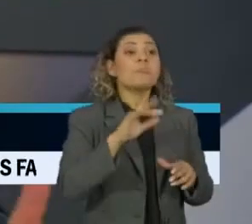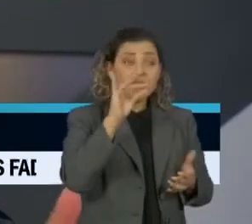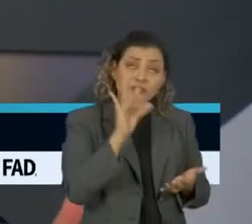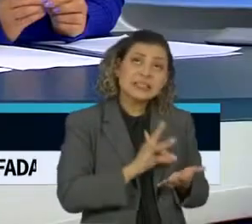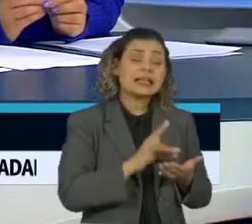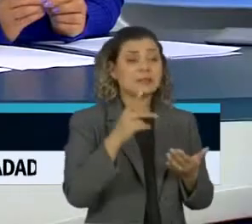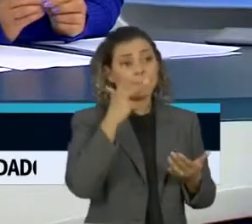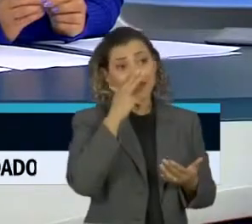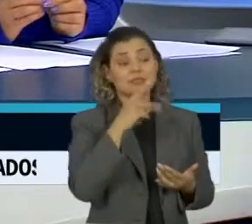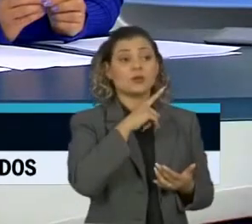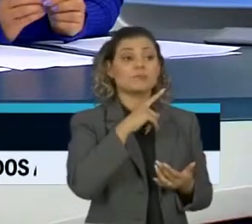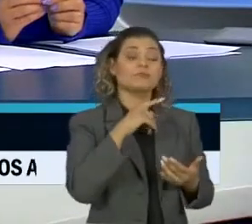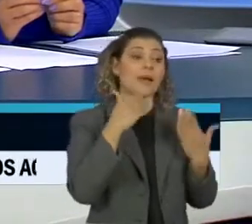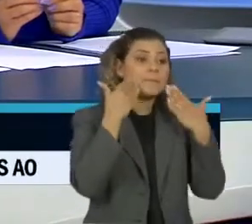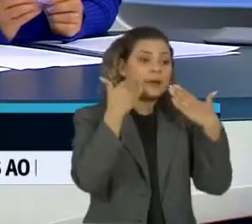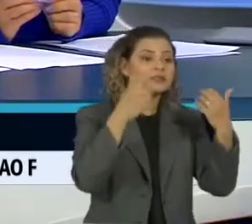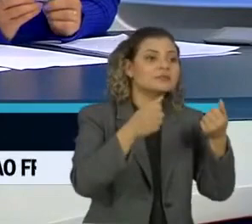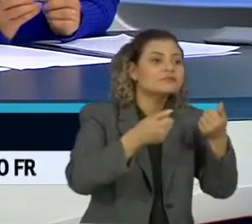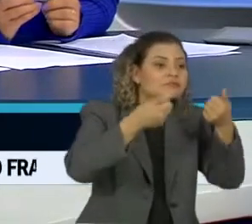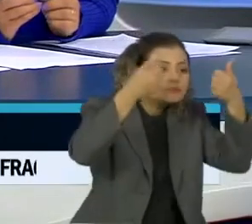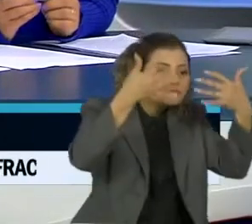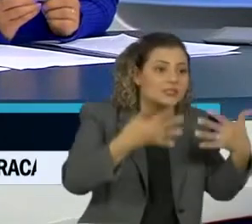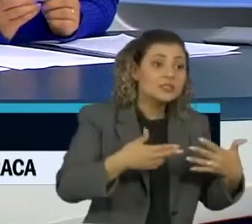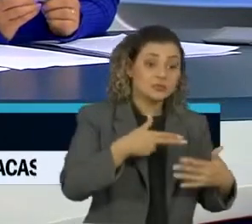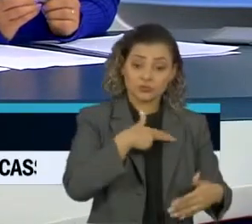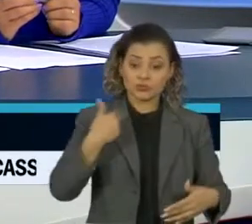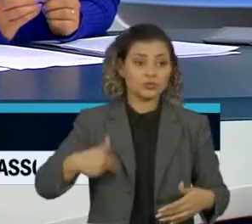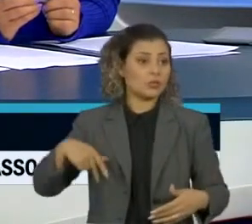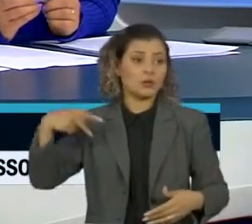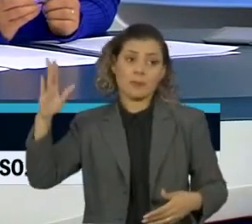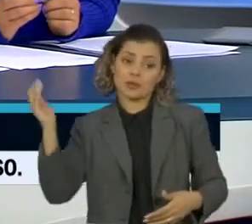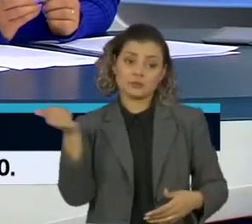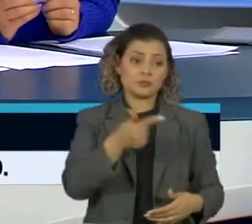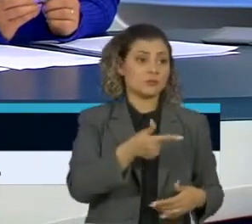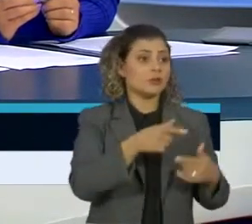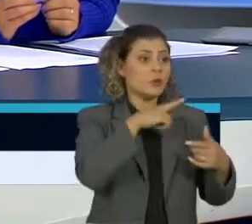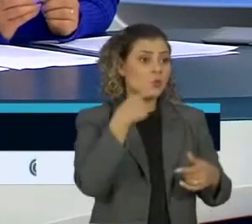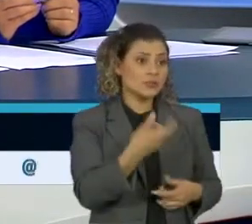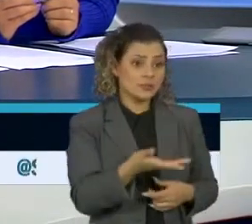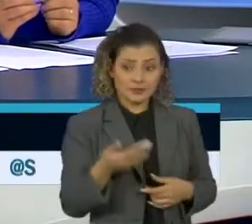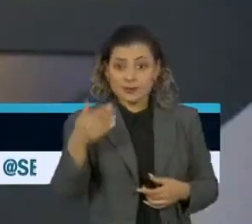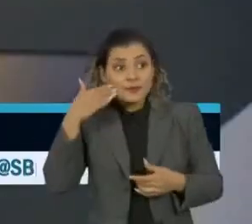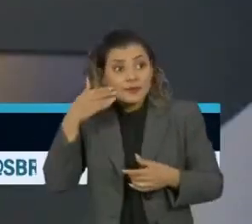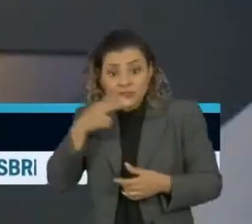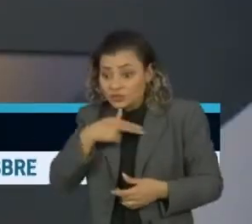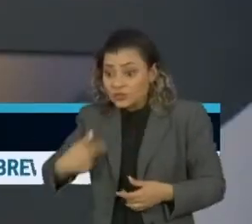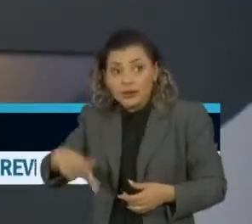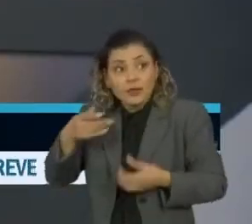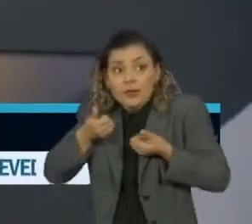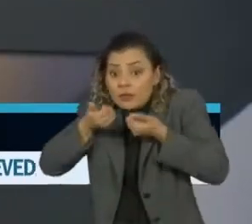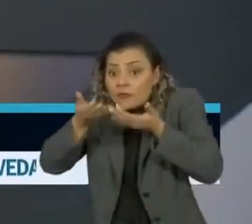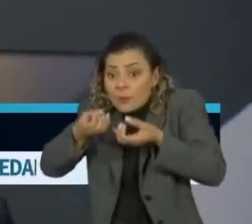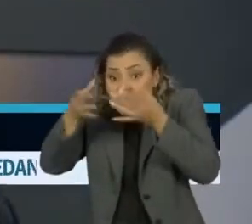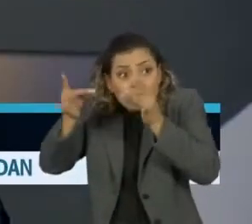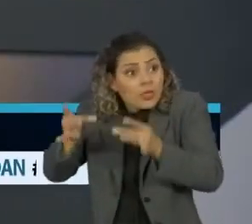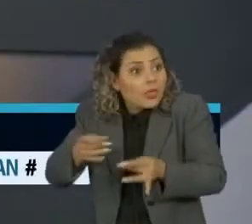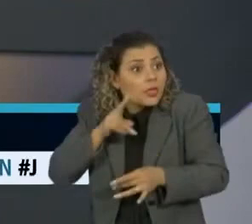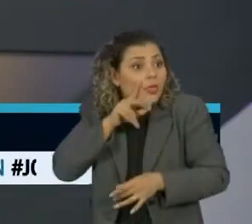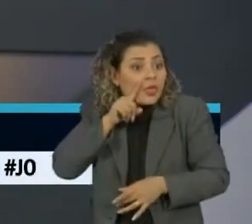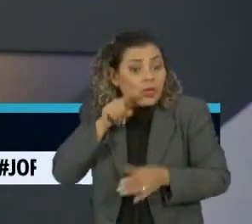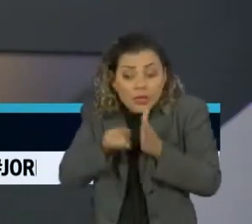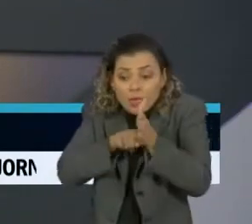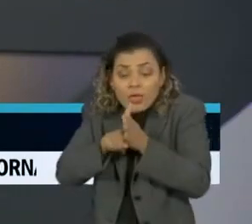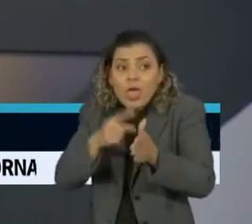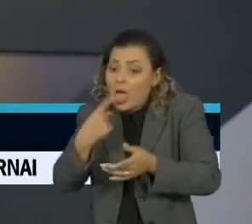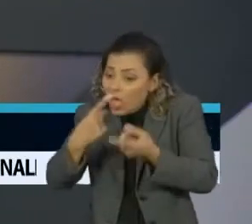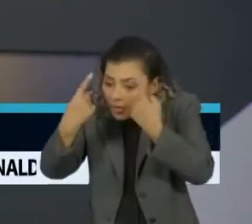mais transparente, embora também lá seja um regime de exceção, muito mais transparente cientificamente do que os nossos